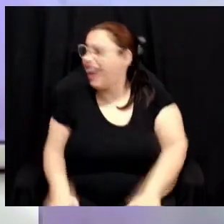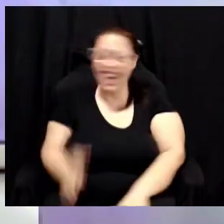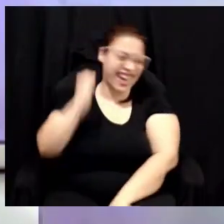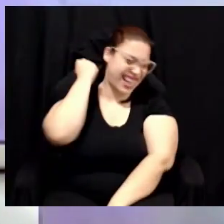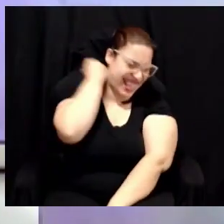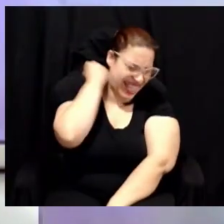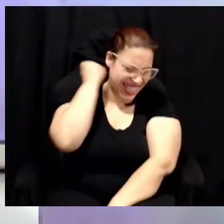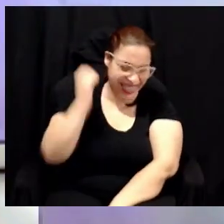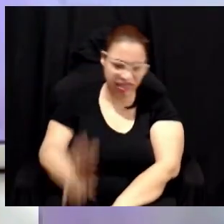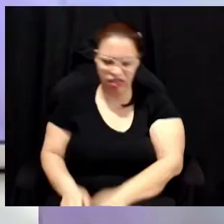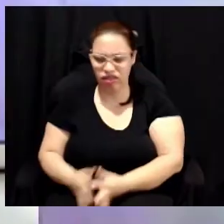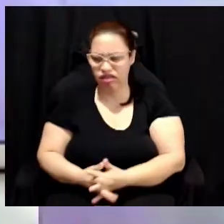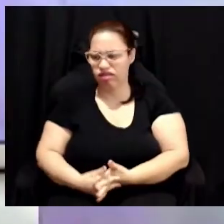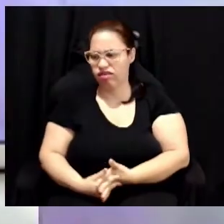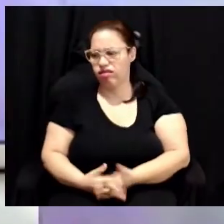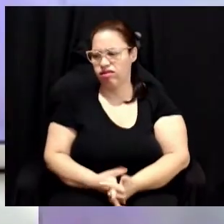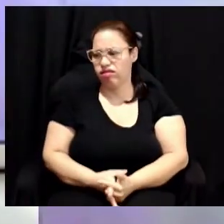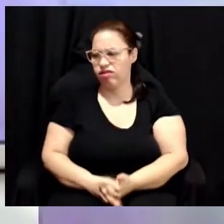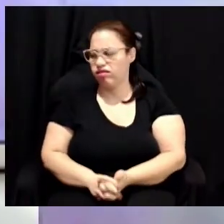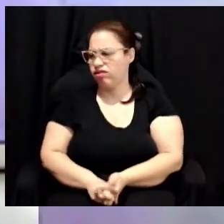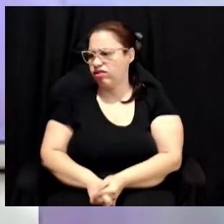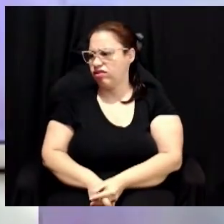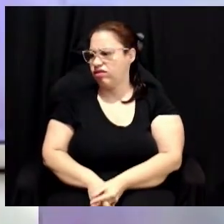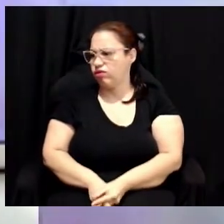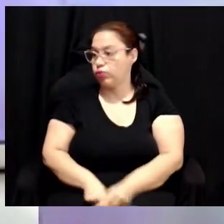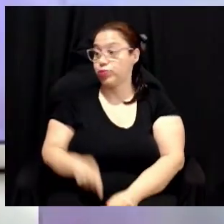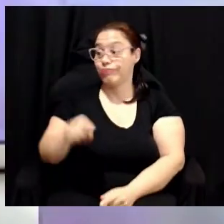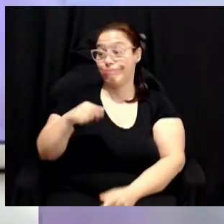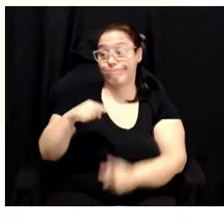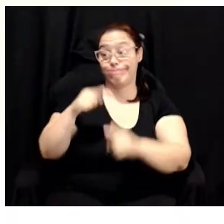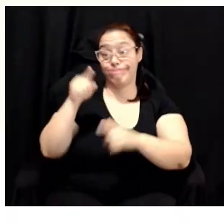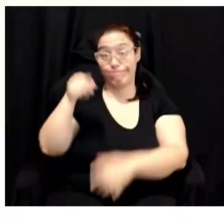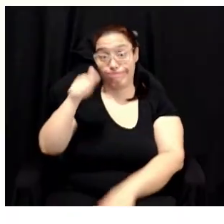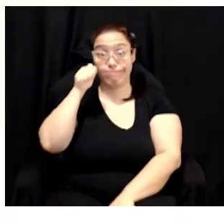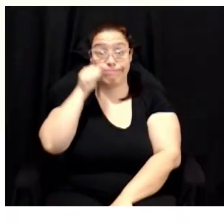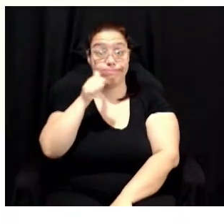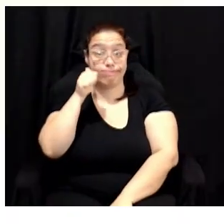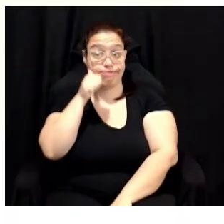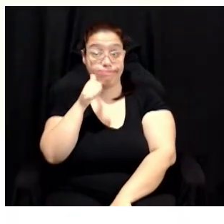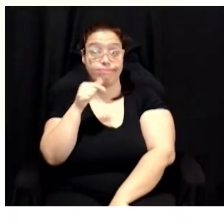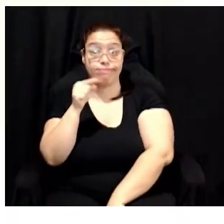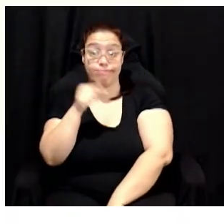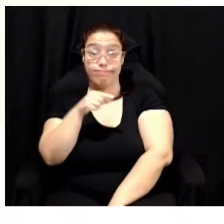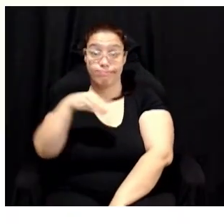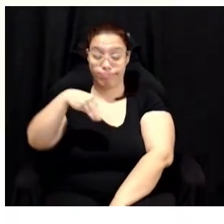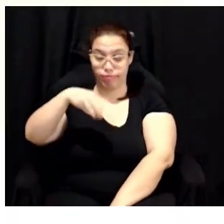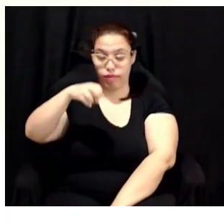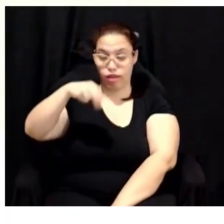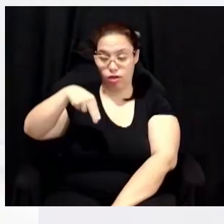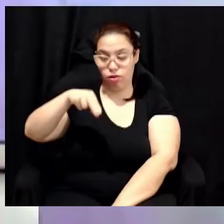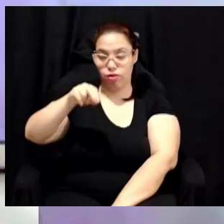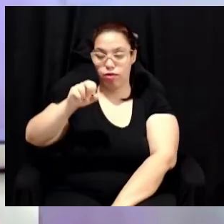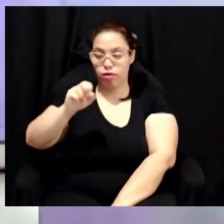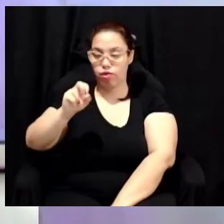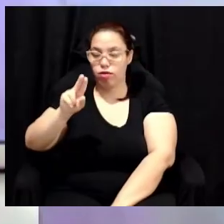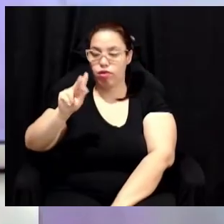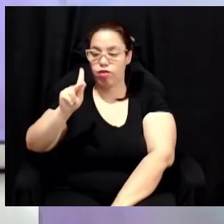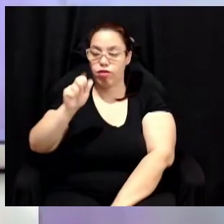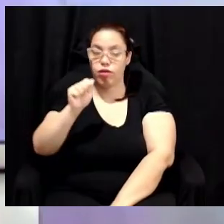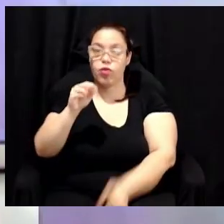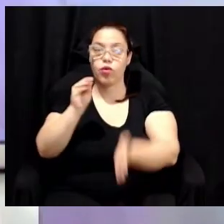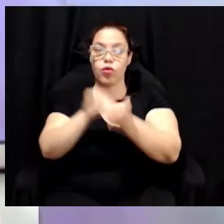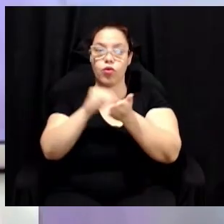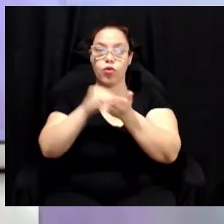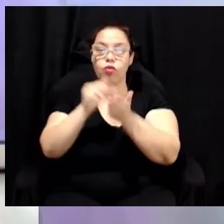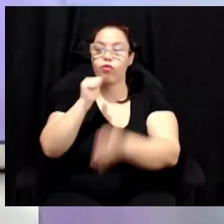50 sintomas. E aqui está um ponto bem importante. Quando essa mulher entra na menopausa, e o que é a menopausa? É a falta